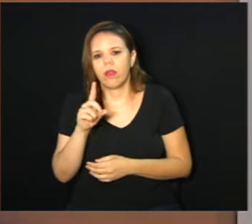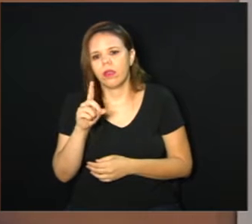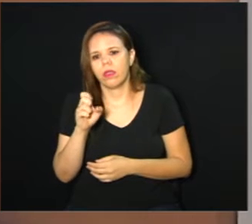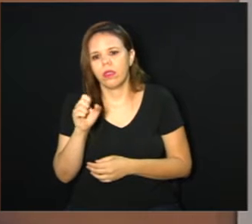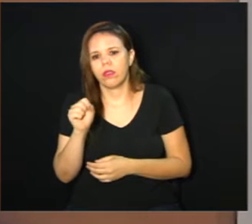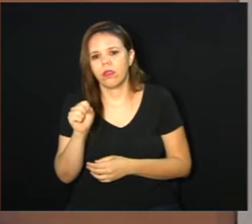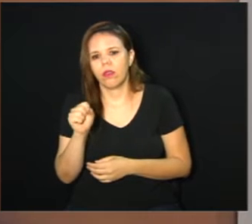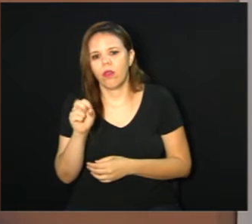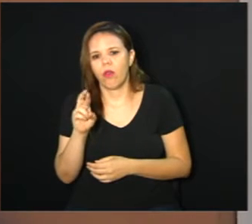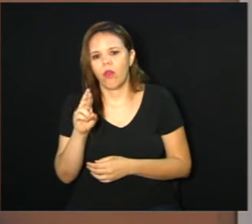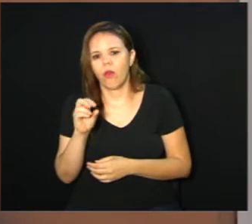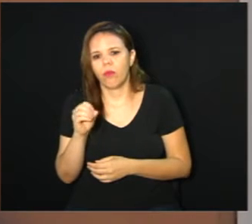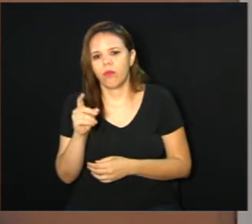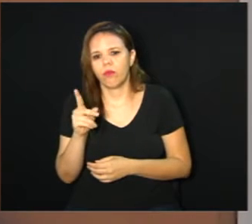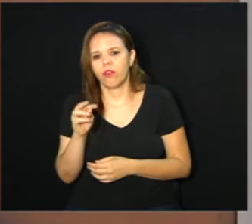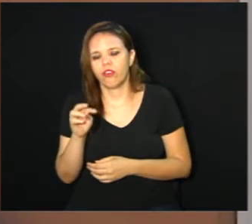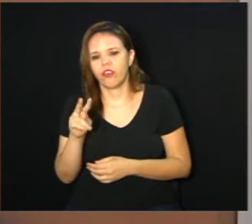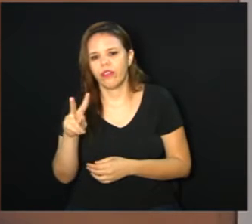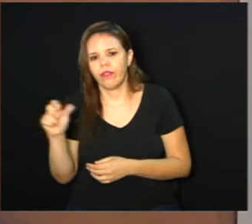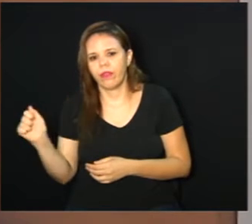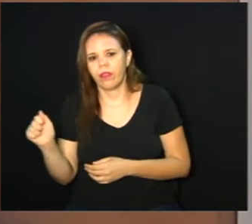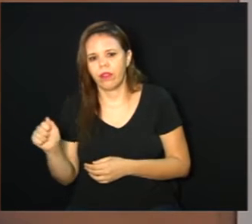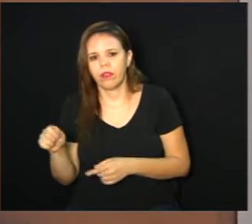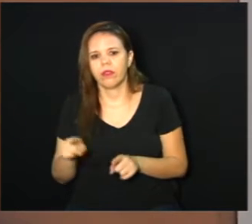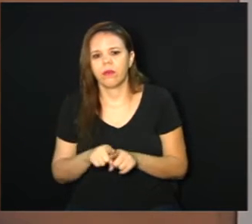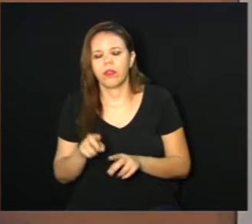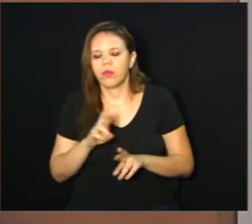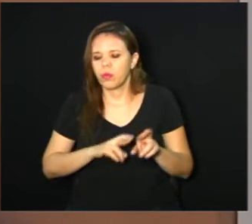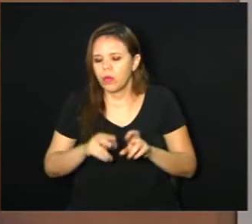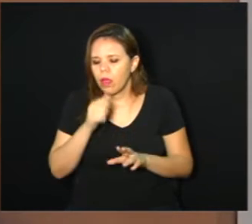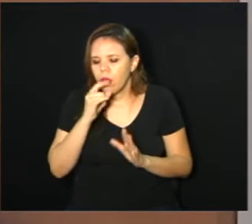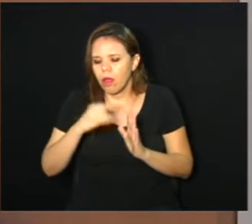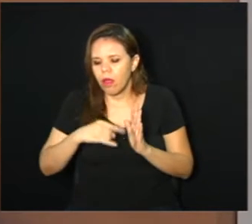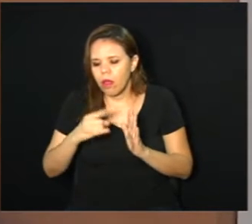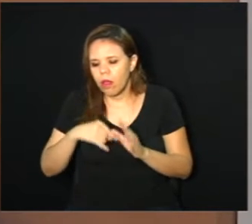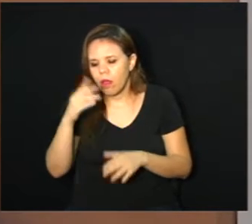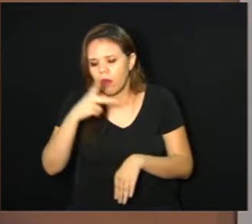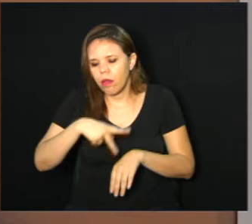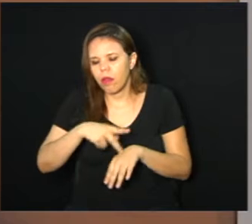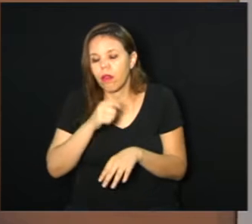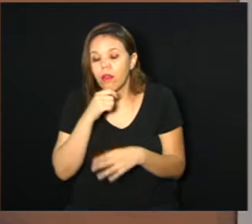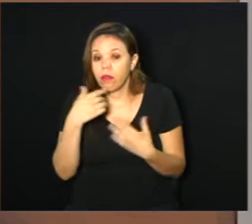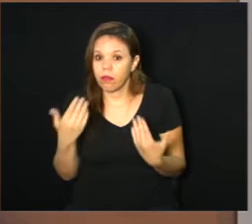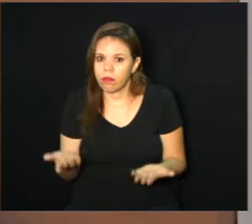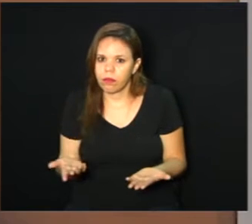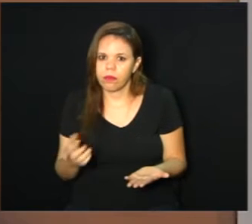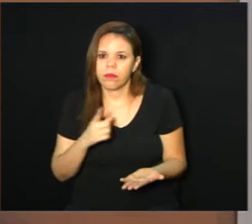no país até o momento. Além disso, você tem